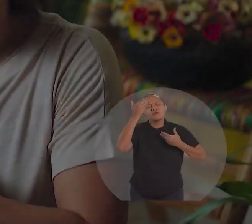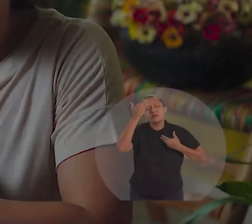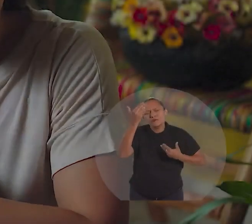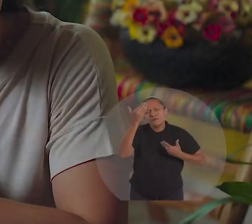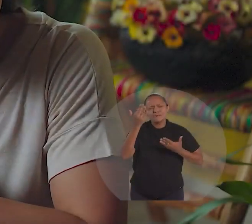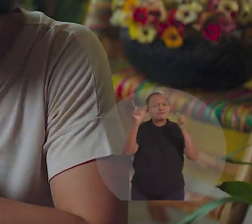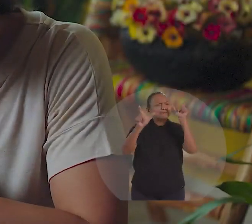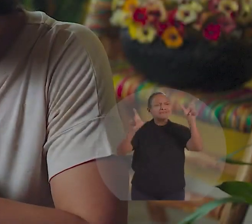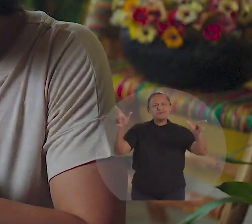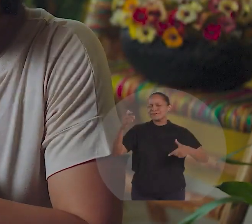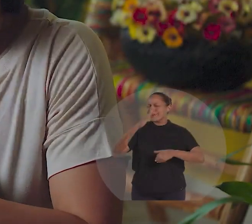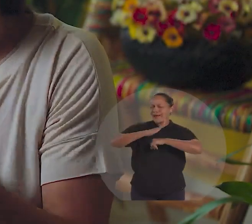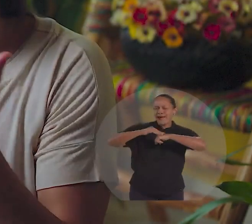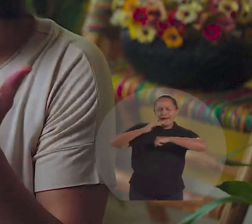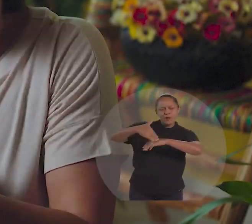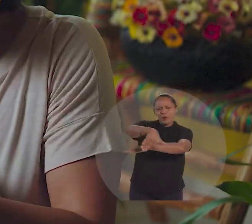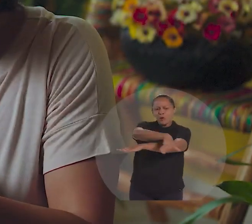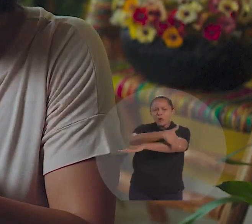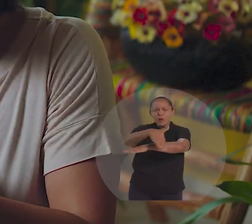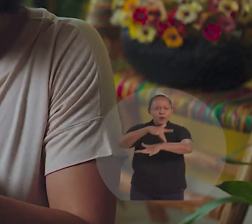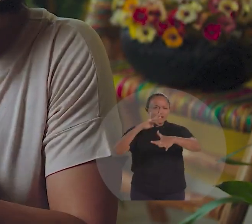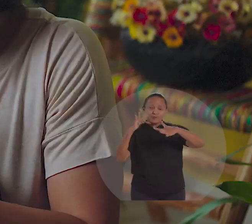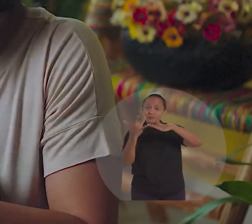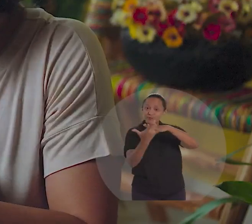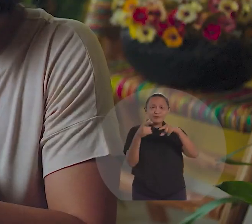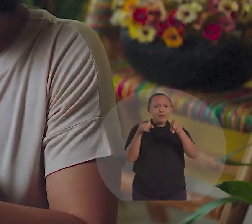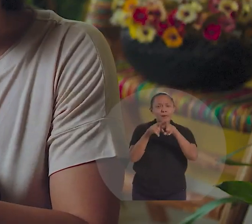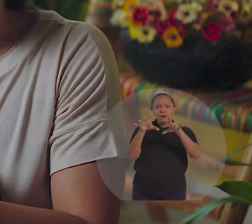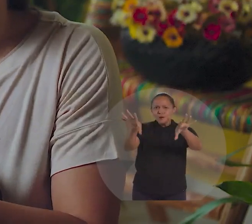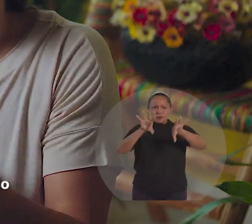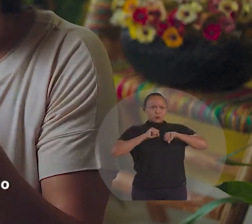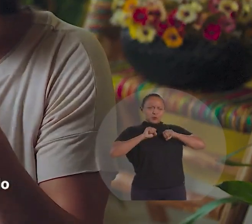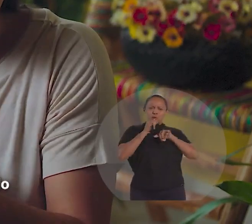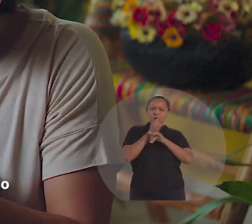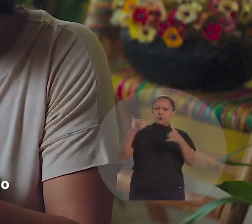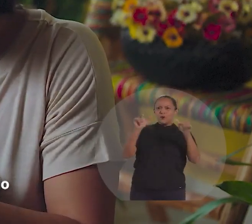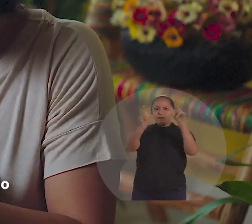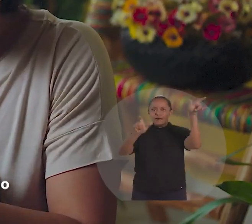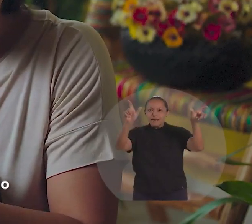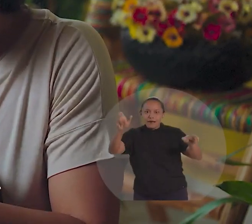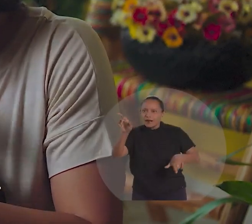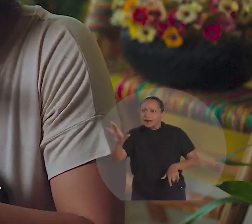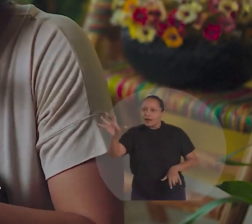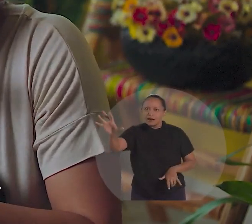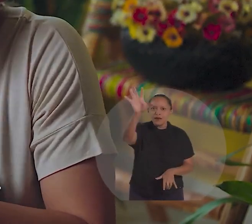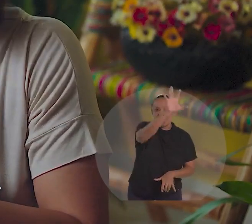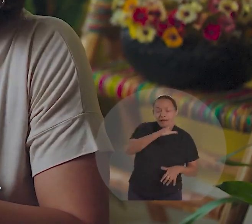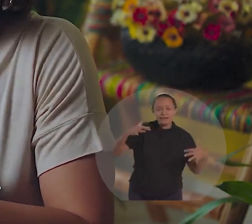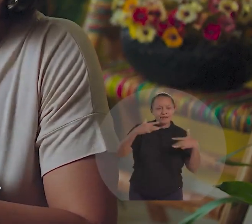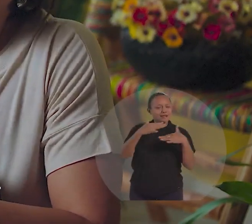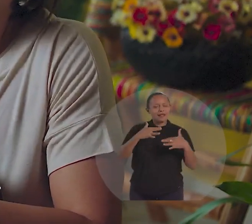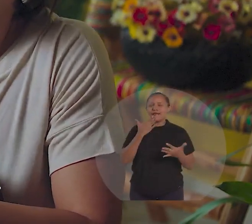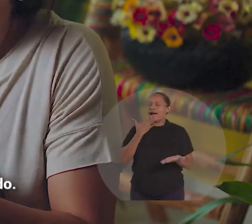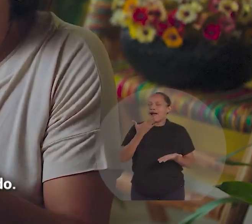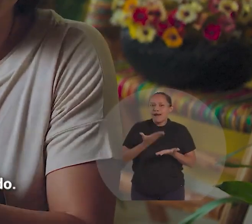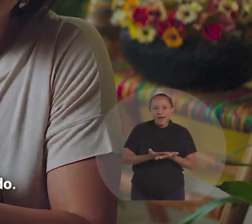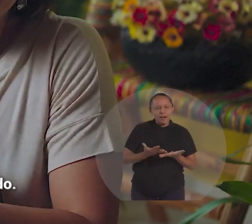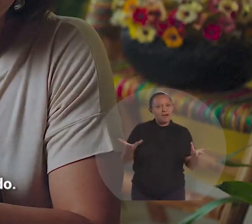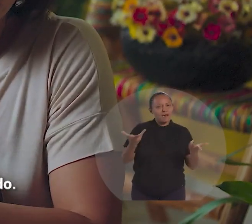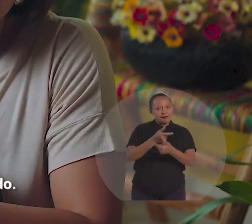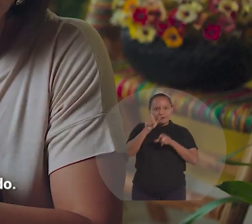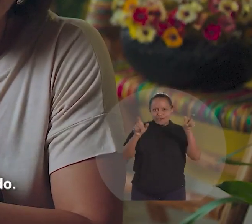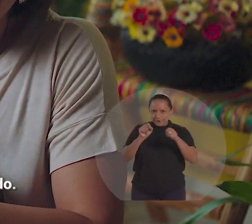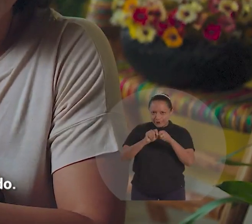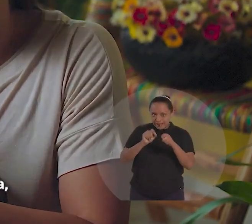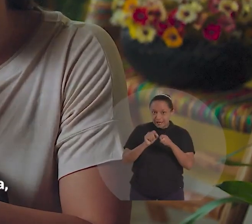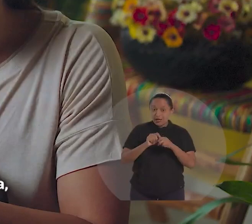Gente, muito obrigada. Obrigada pelo carinho nas ruas, nas redes, pela energia que eu tenho recebido em cada região da nossa cidade. É incrível o que vocês